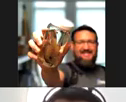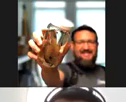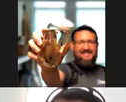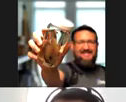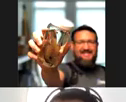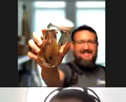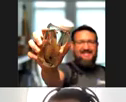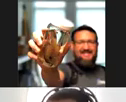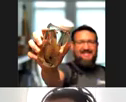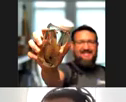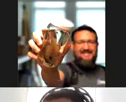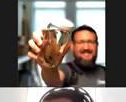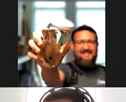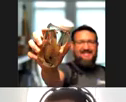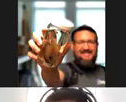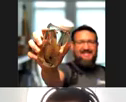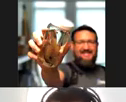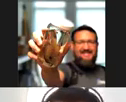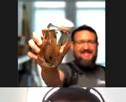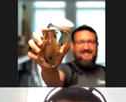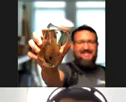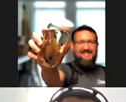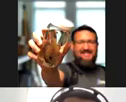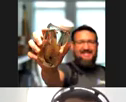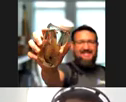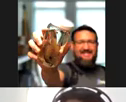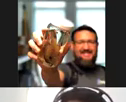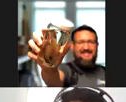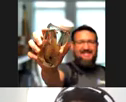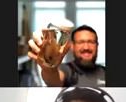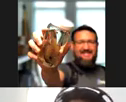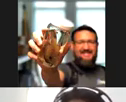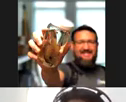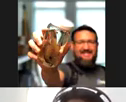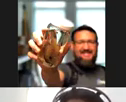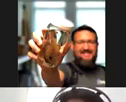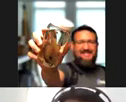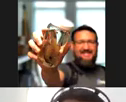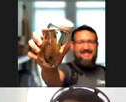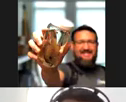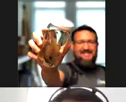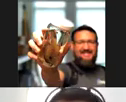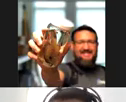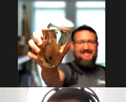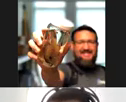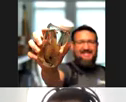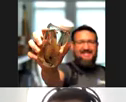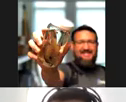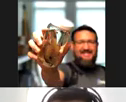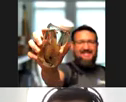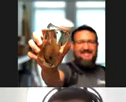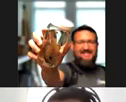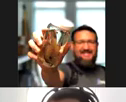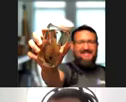tinham como base o método hipotético dedutivo. E depois do artigo do MacArthur, na década de 70, mais de 50% dos